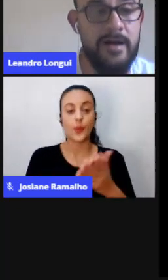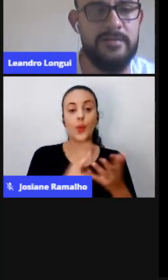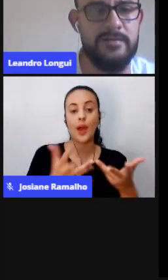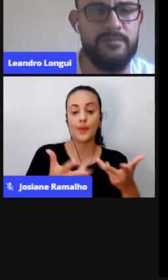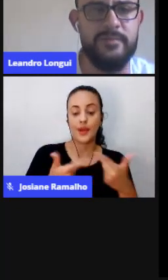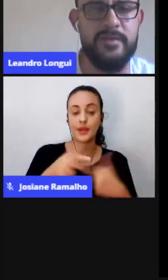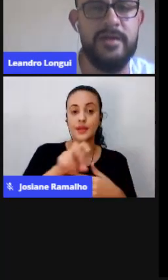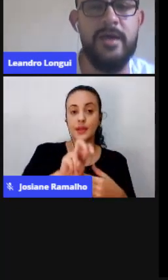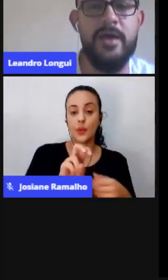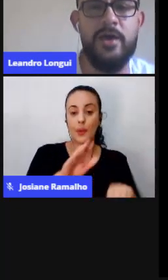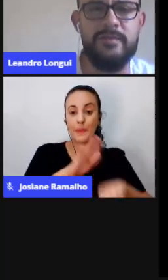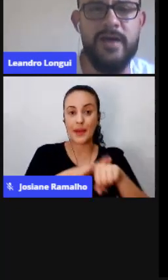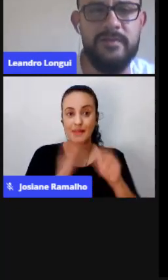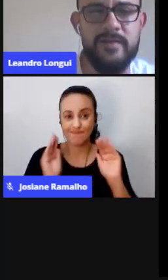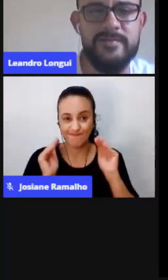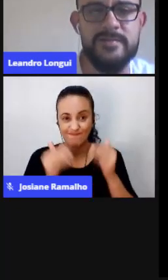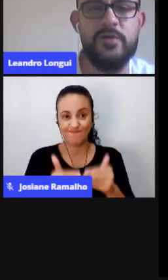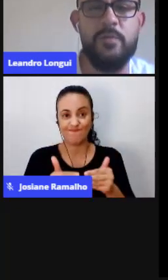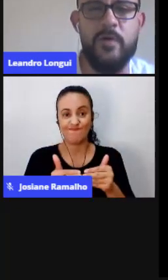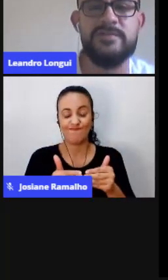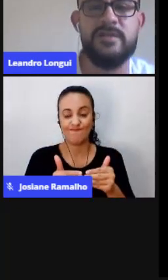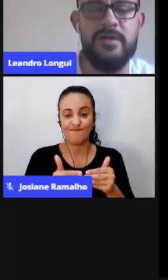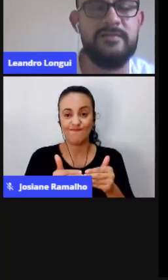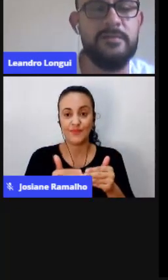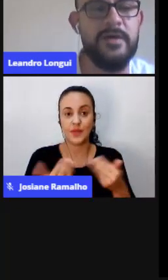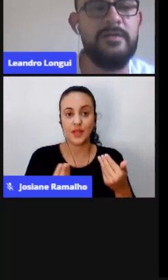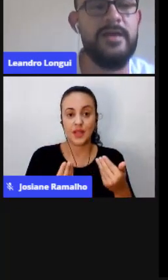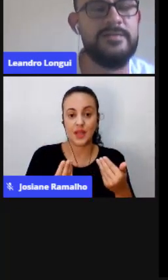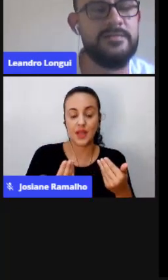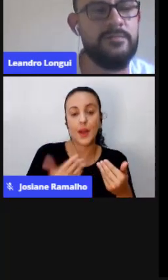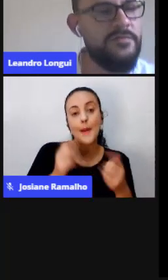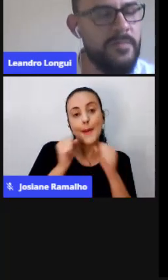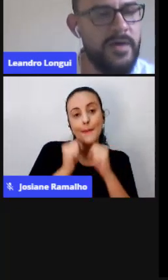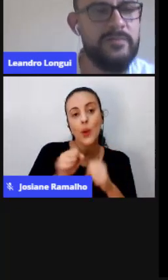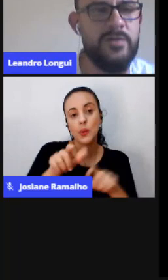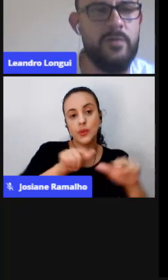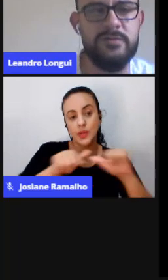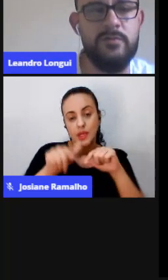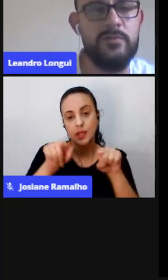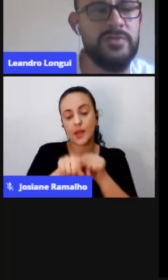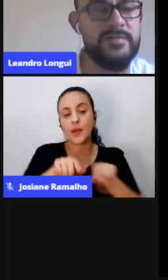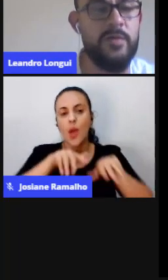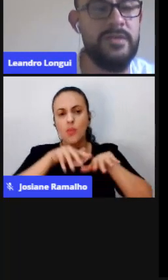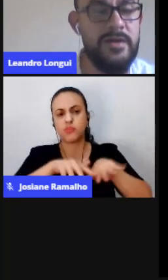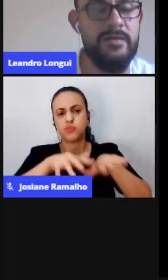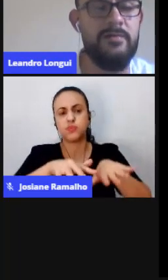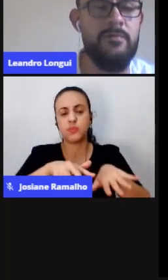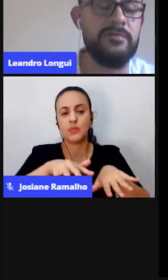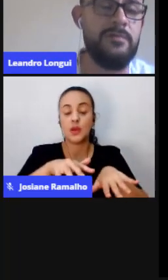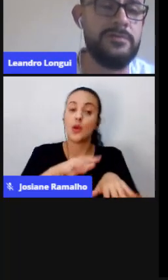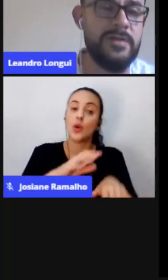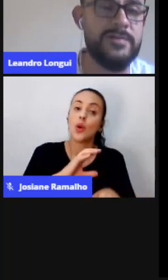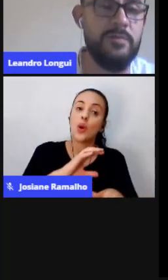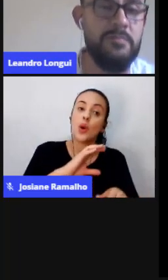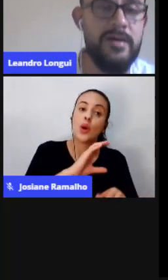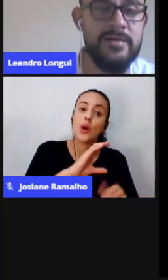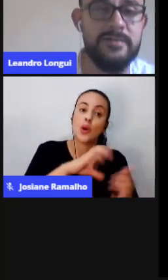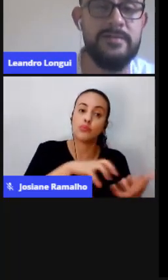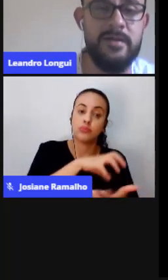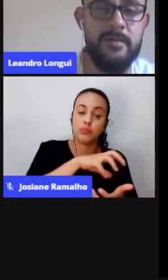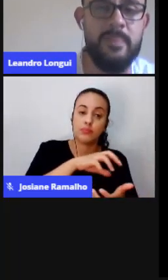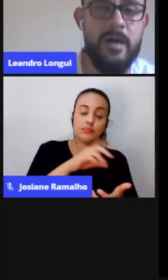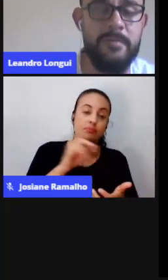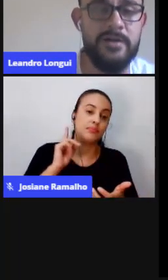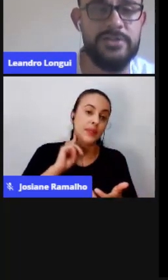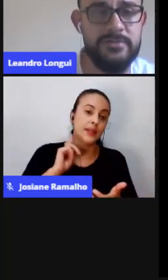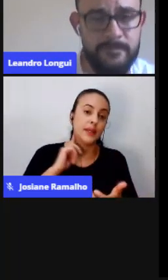mais fechada, né? Na habilidade 5 eu posso trabalhar também esses movimentos, tanto a conjuração mineira quanto a conjuração